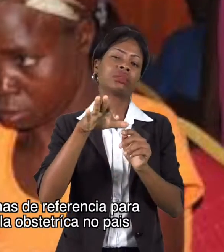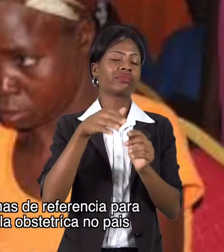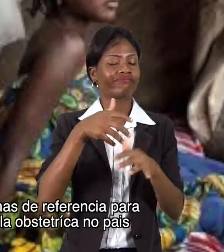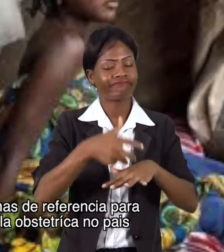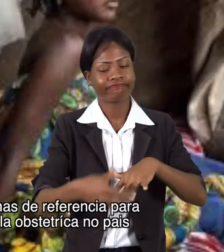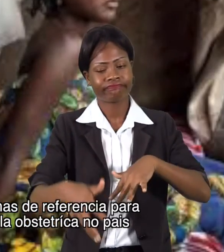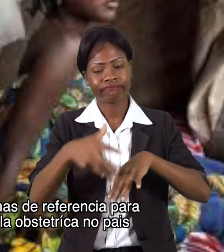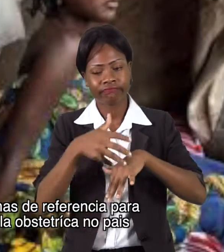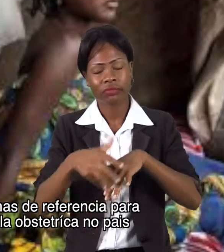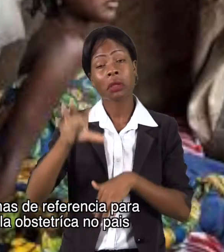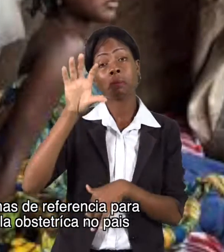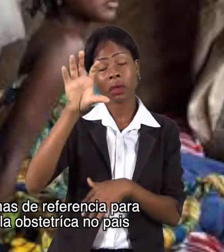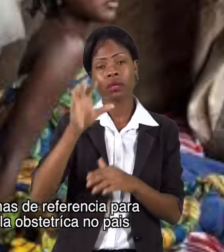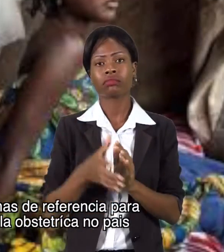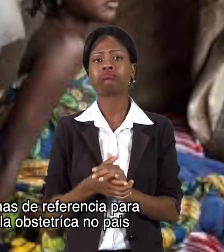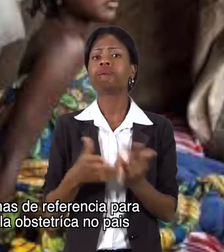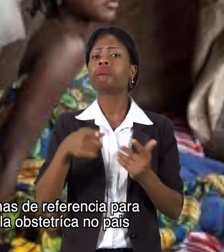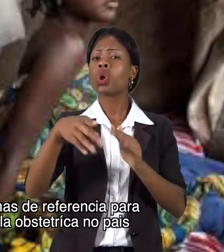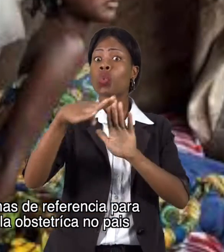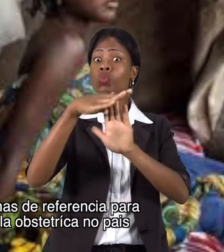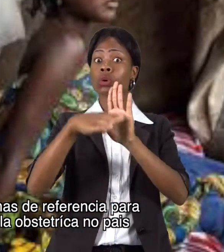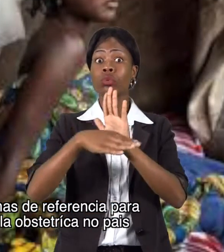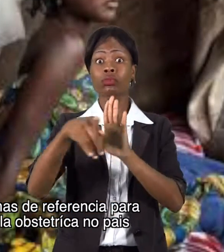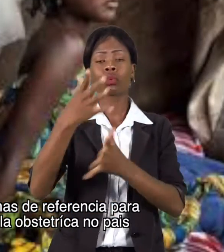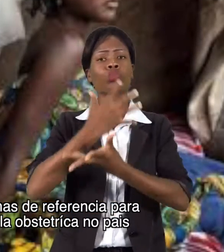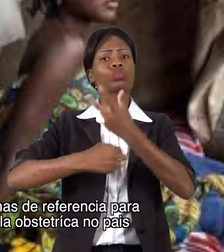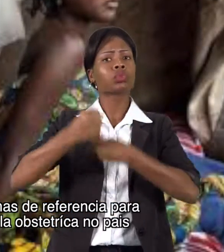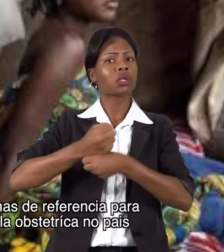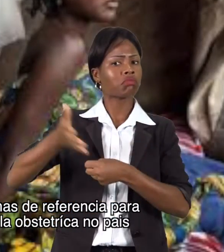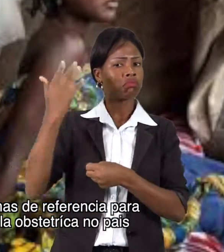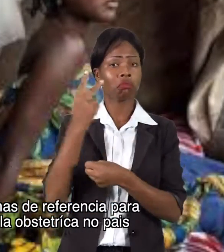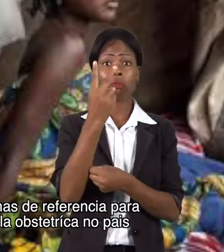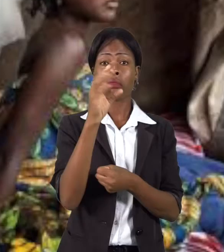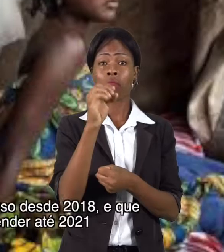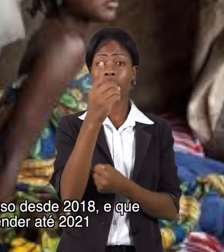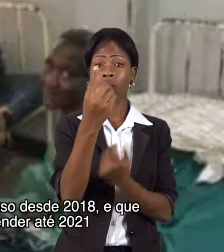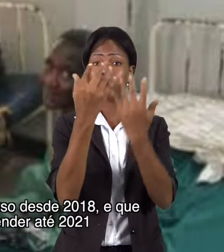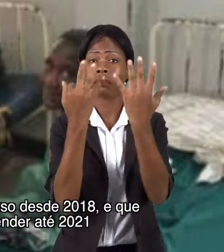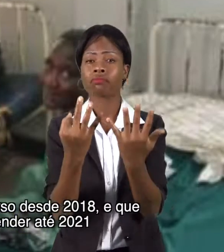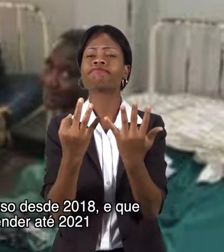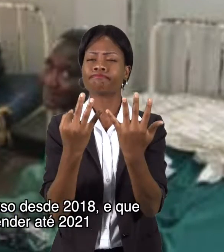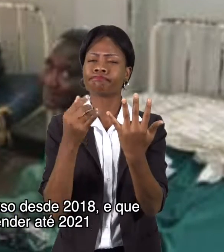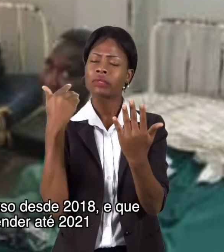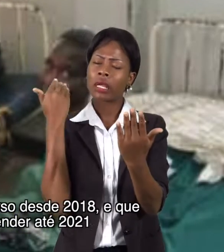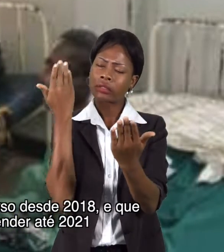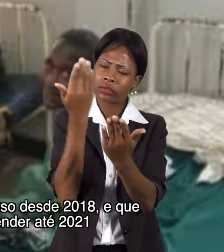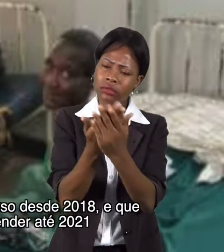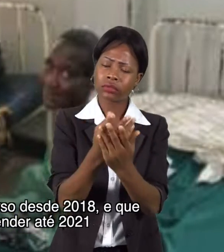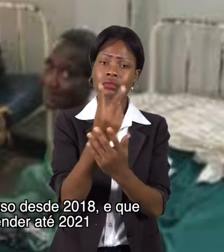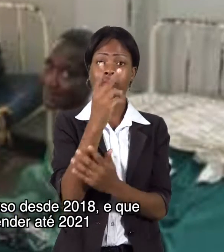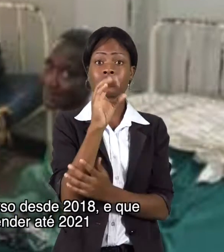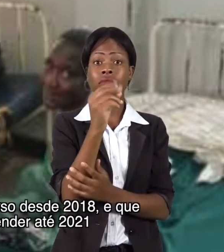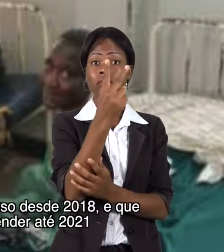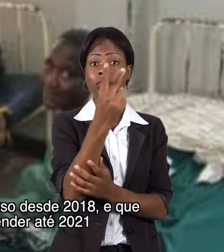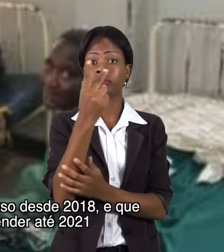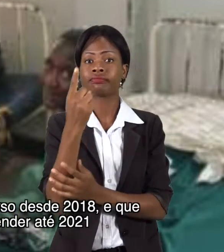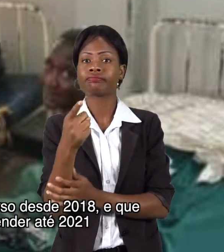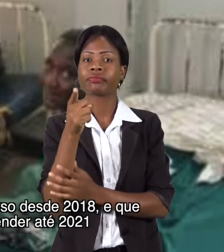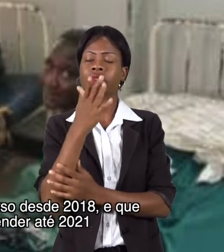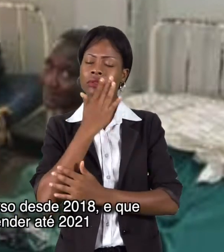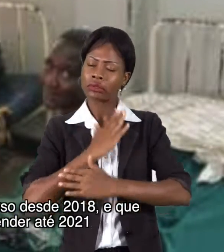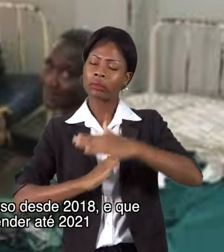consideradas as zonas de referência para o tratamento da fístula obstétrica no país num programa em curso desde 2018